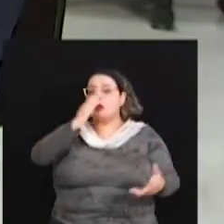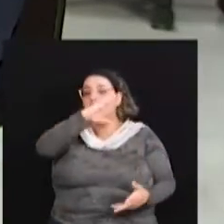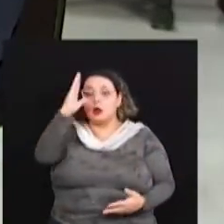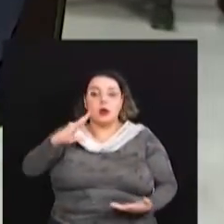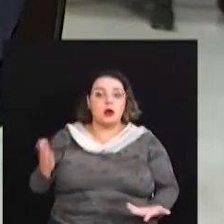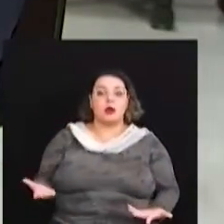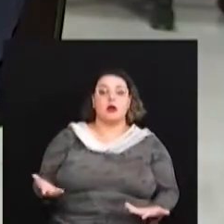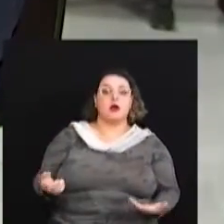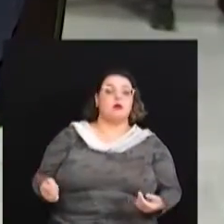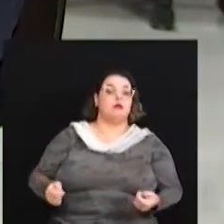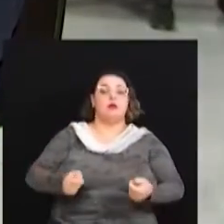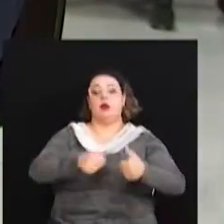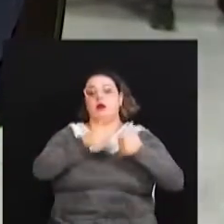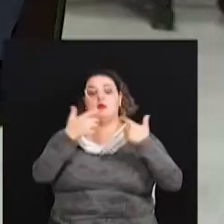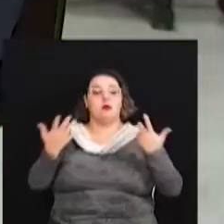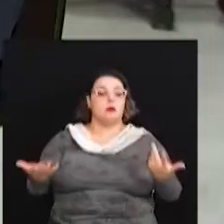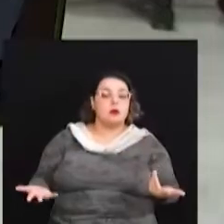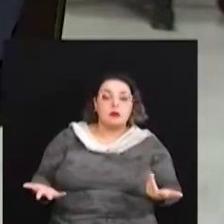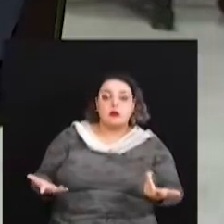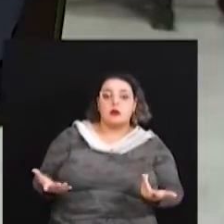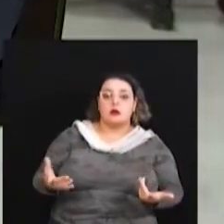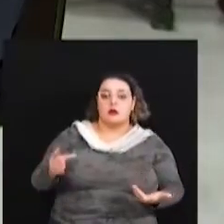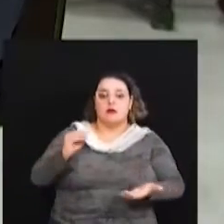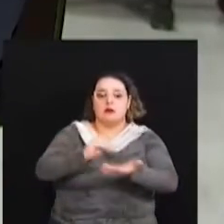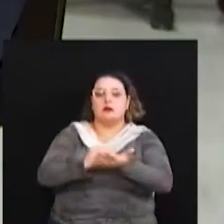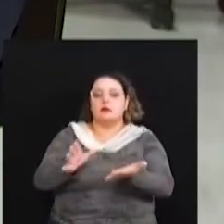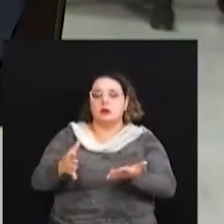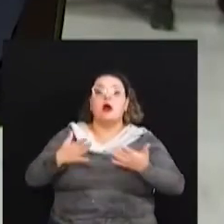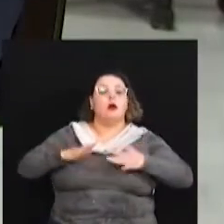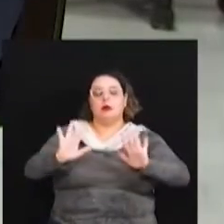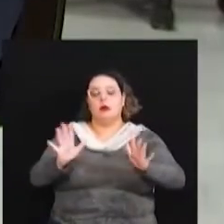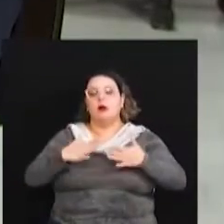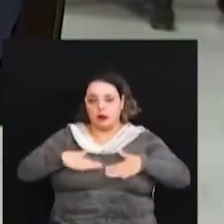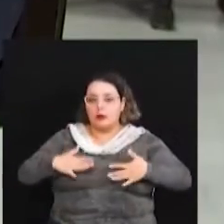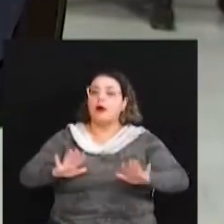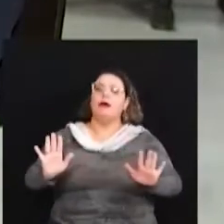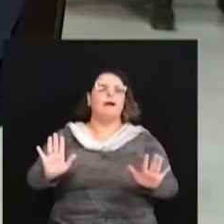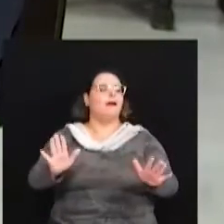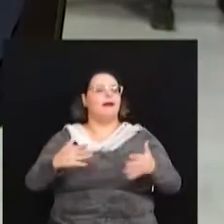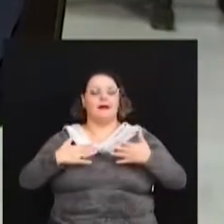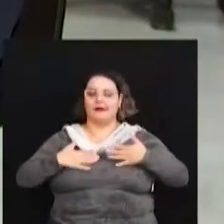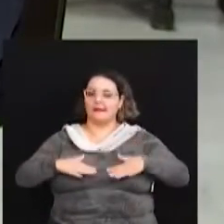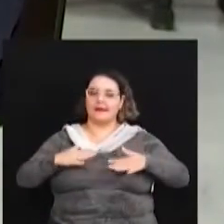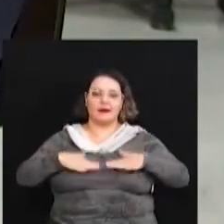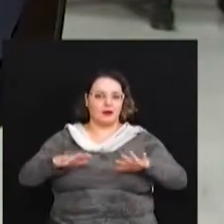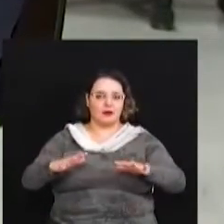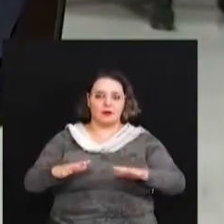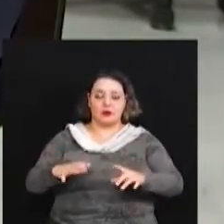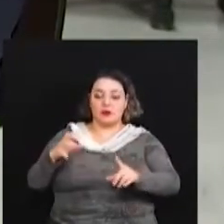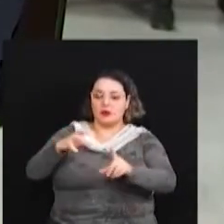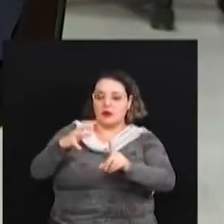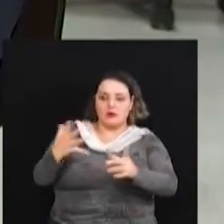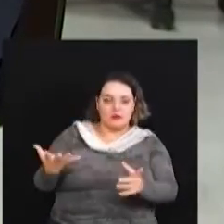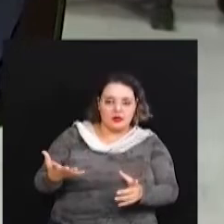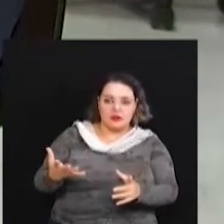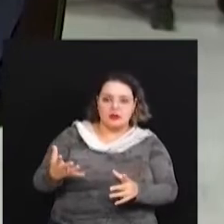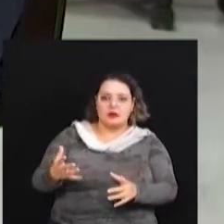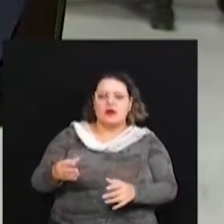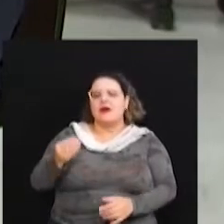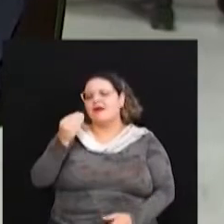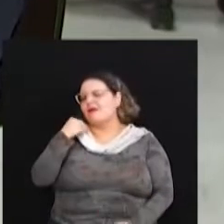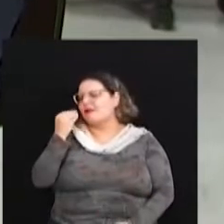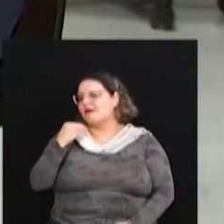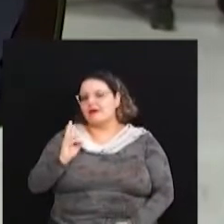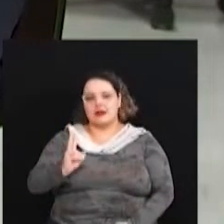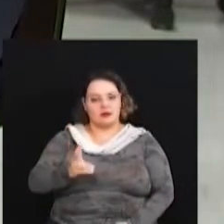um país tão privilegiado, agora só faltava essa. Não, calma, né? Calma, porque os sismos que chegarem aqui serão sempre